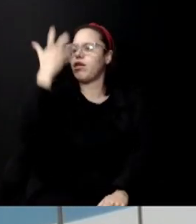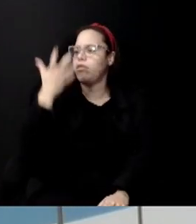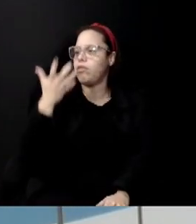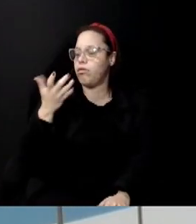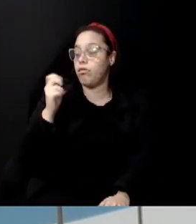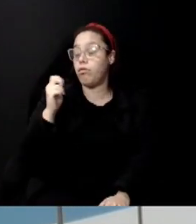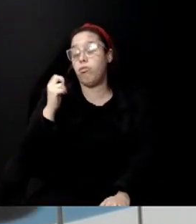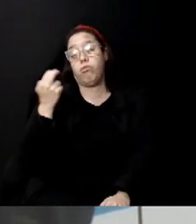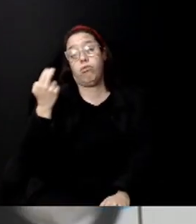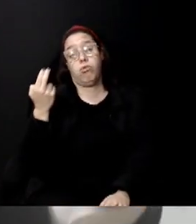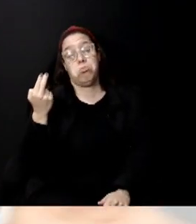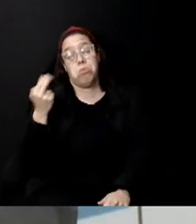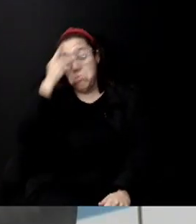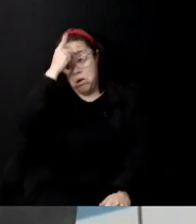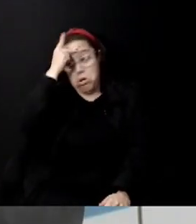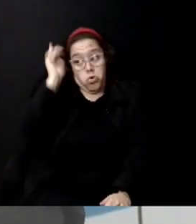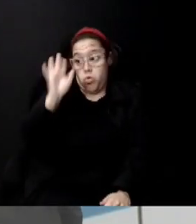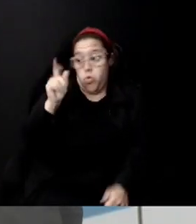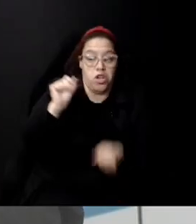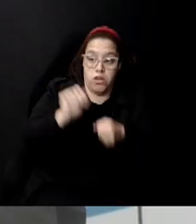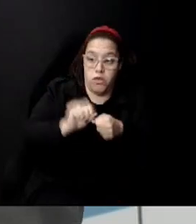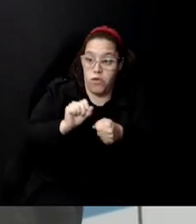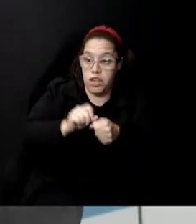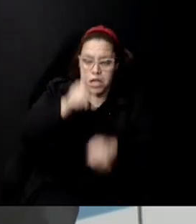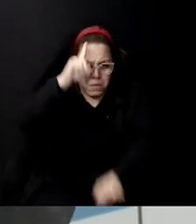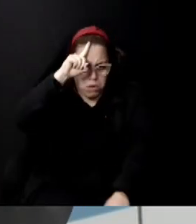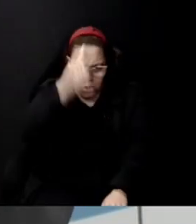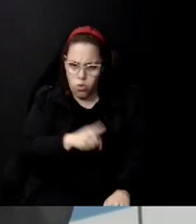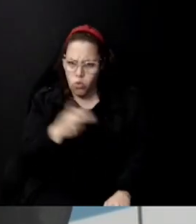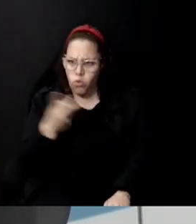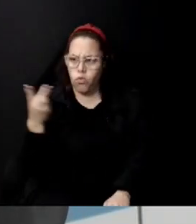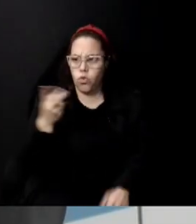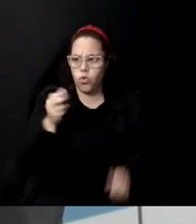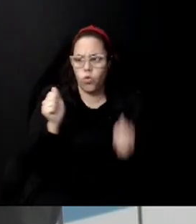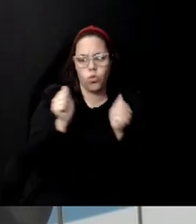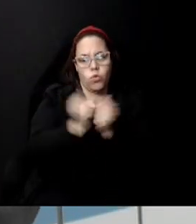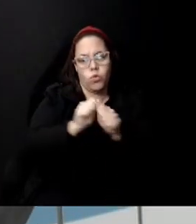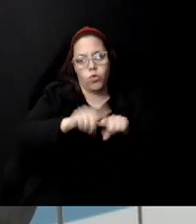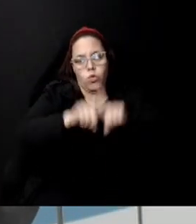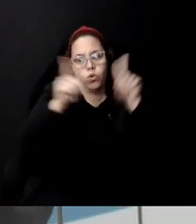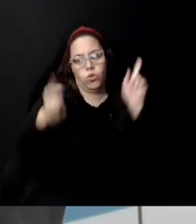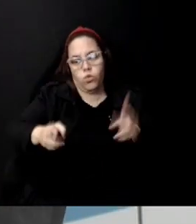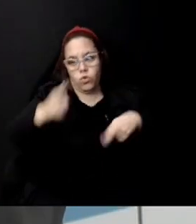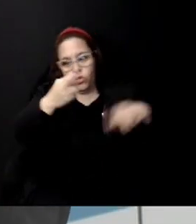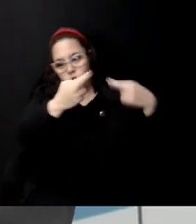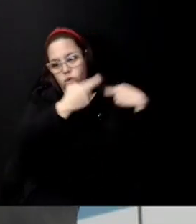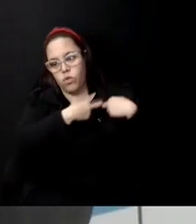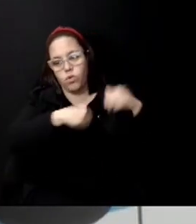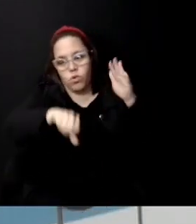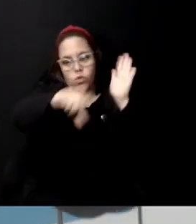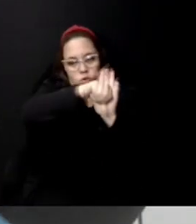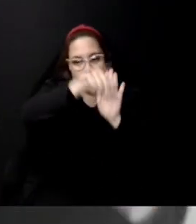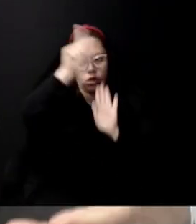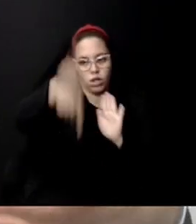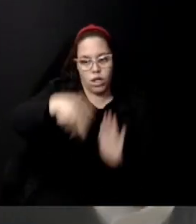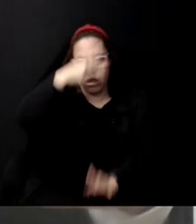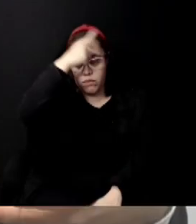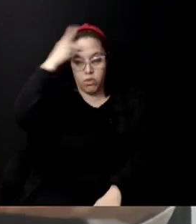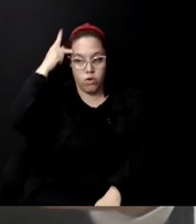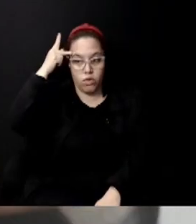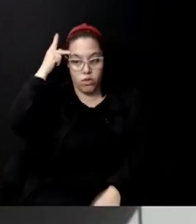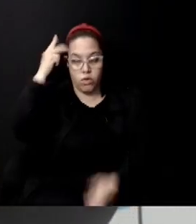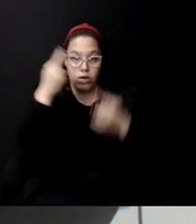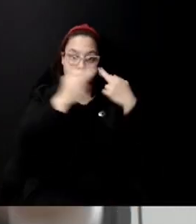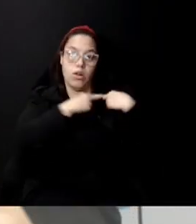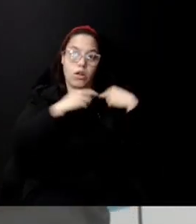agiu, certo? Ou os dois em conjunto. Mas a responsabilidade criminal é da pessoa. A responsabilidade internacional